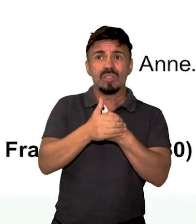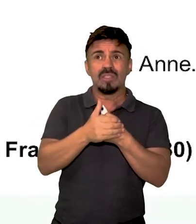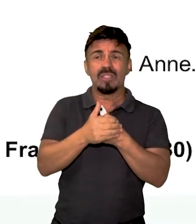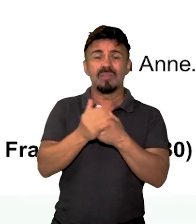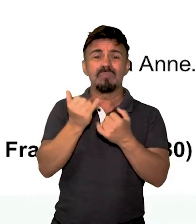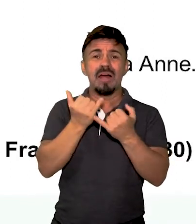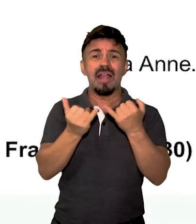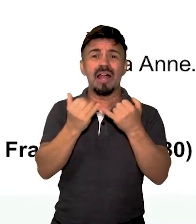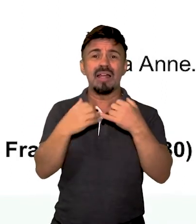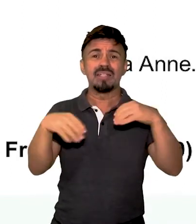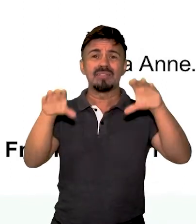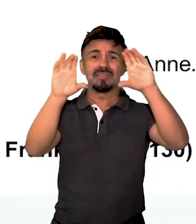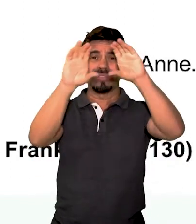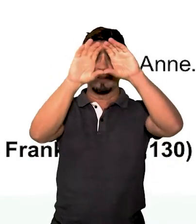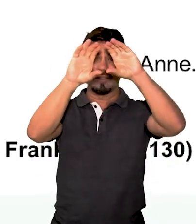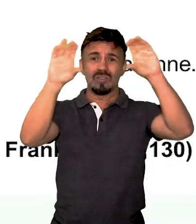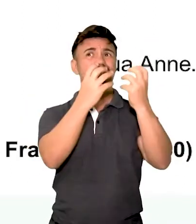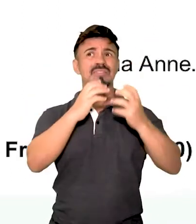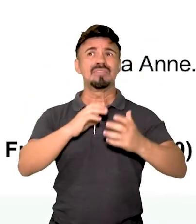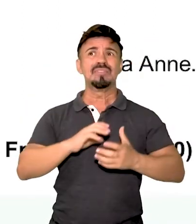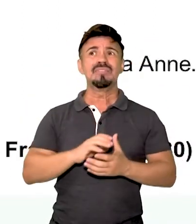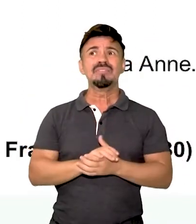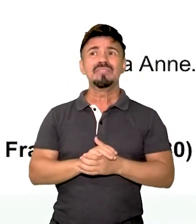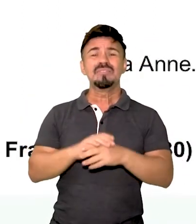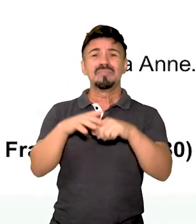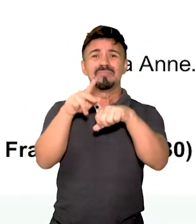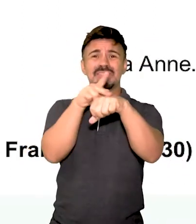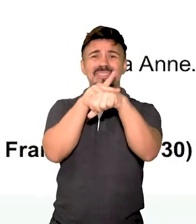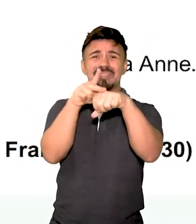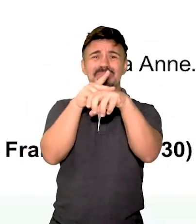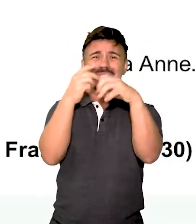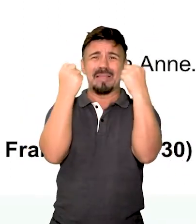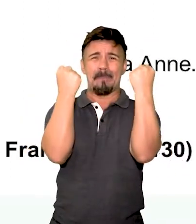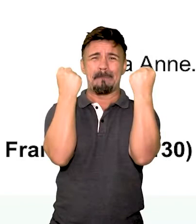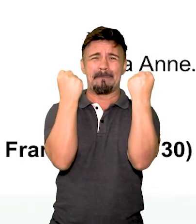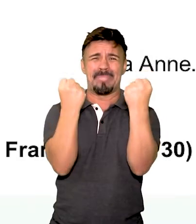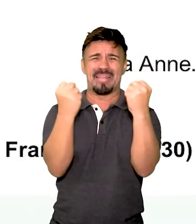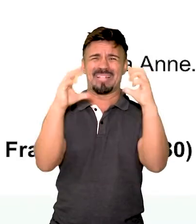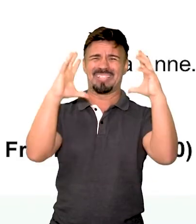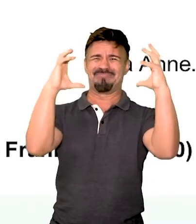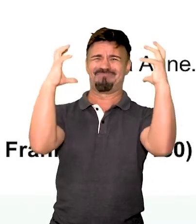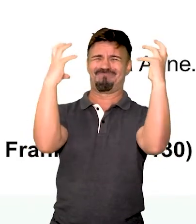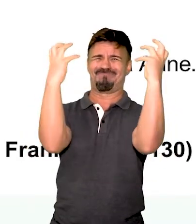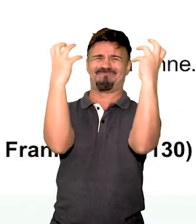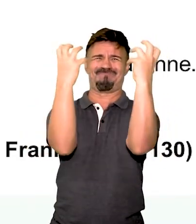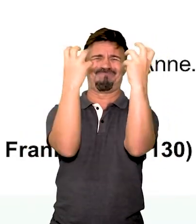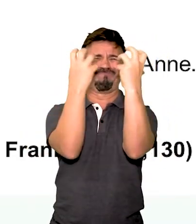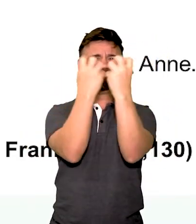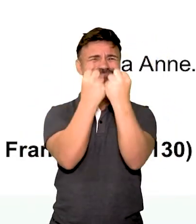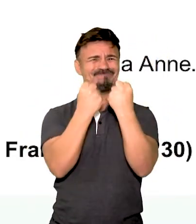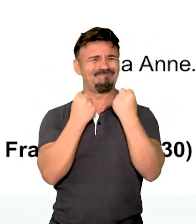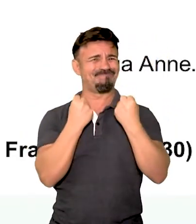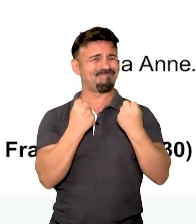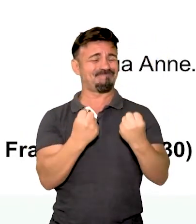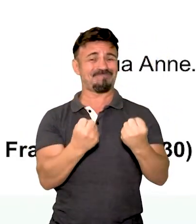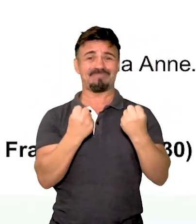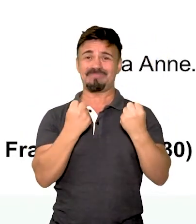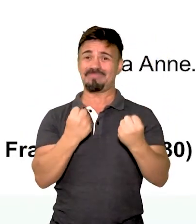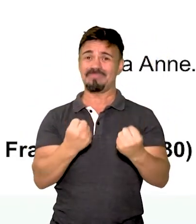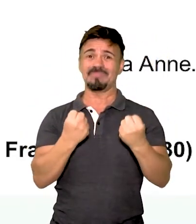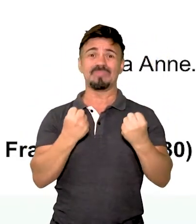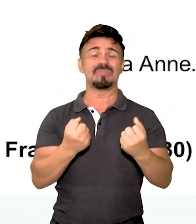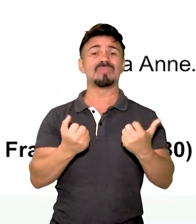do céu rodeado de nuvens pretas e pesadas. O ponto redondo e bem definido